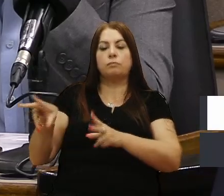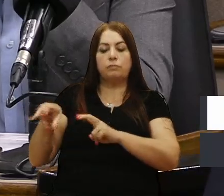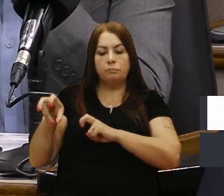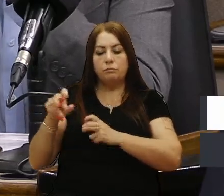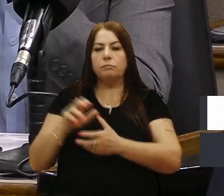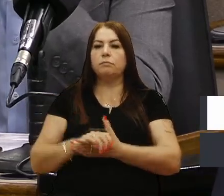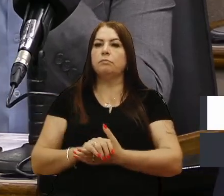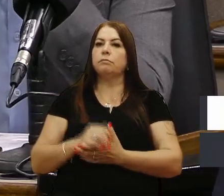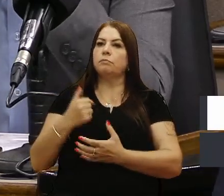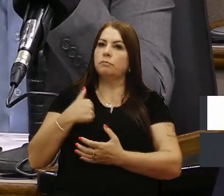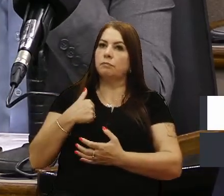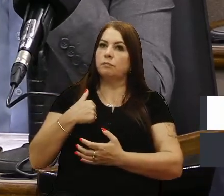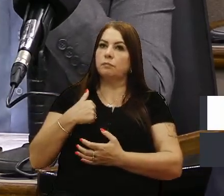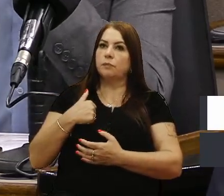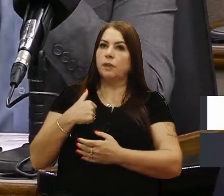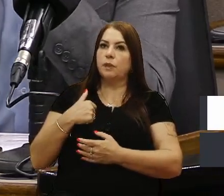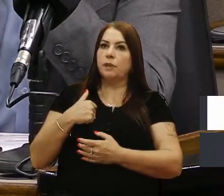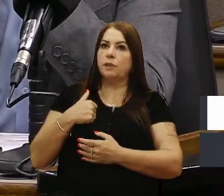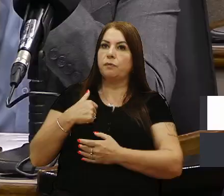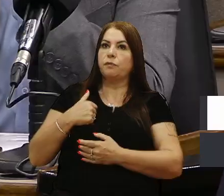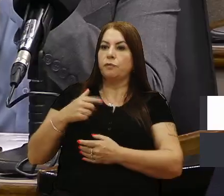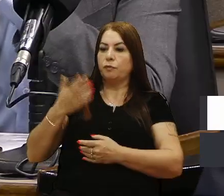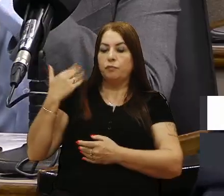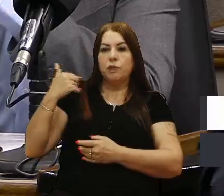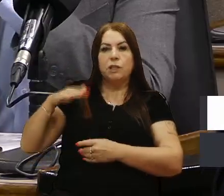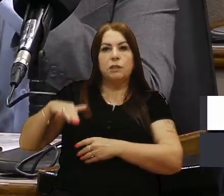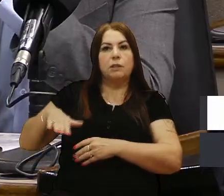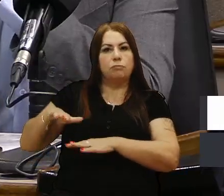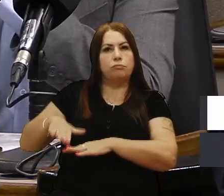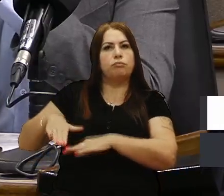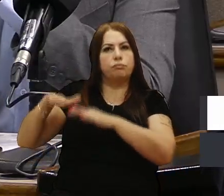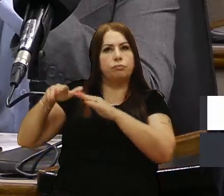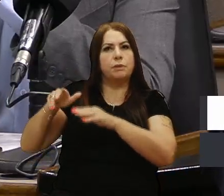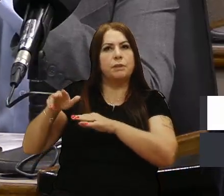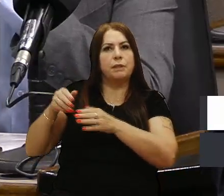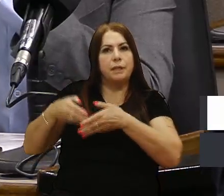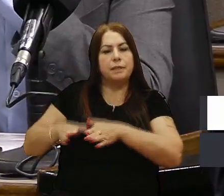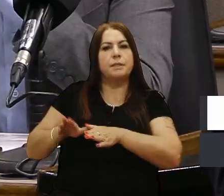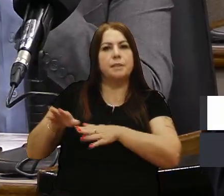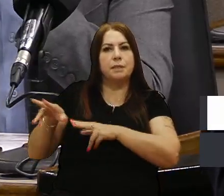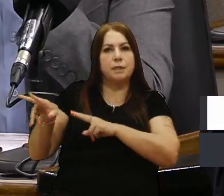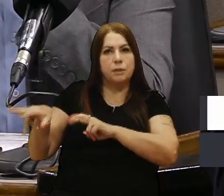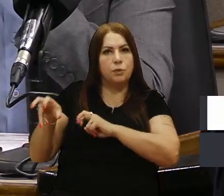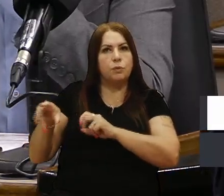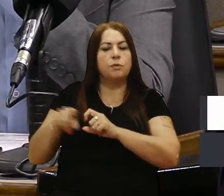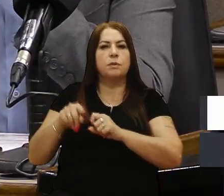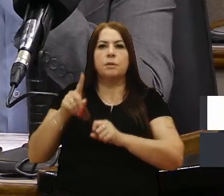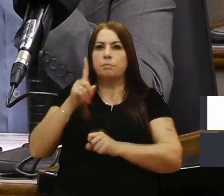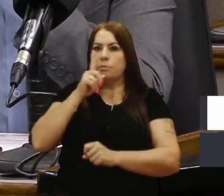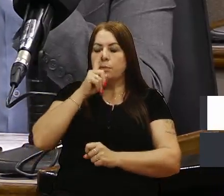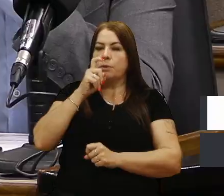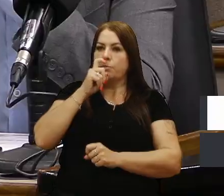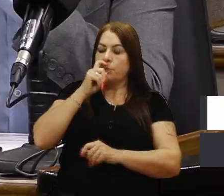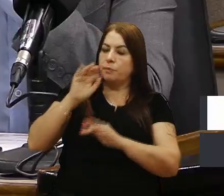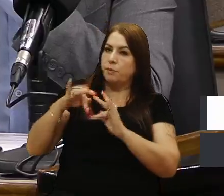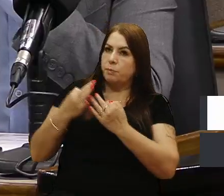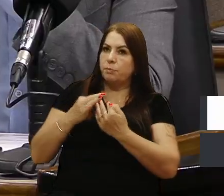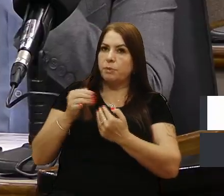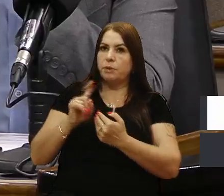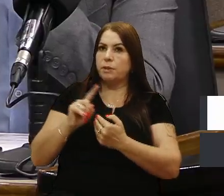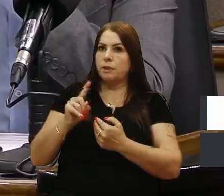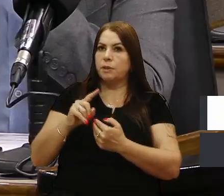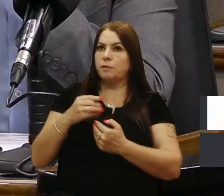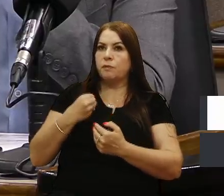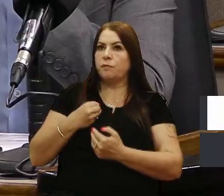agricultor. Eu que vim da roça, sou cria do campo. Nasci lá na roça e lá eu digo que os meus pais, a minha família, eles não viviam,